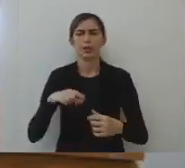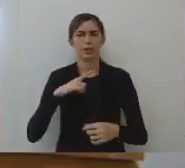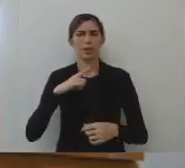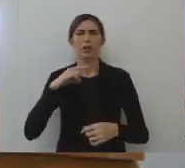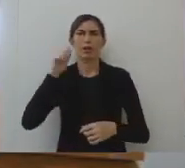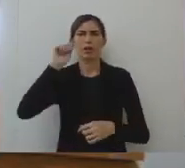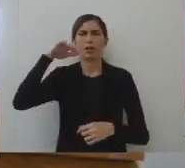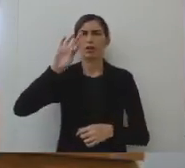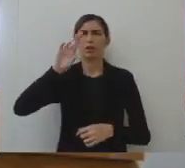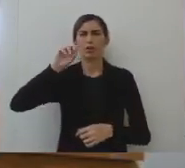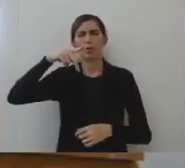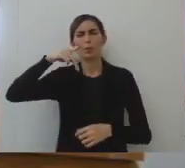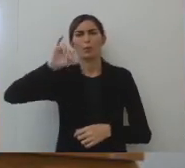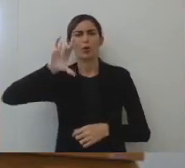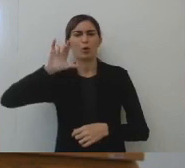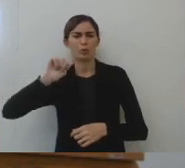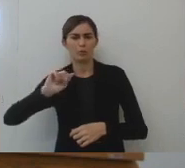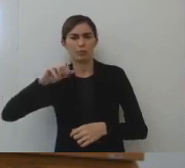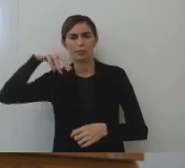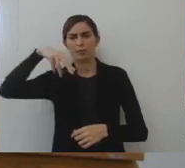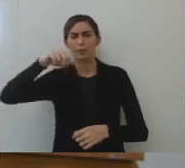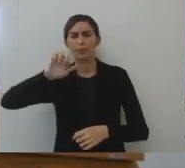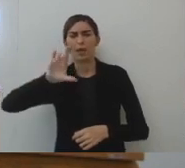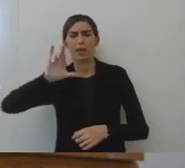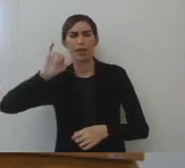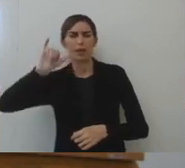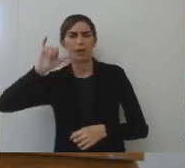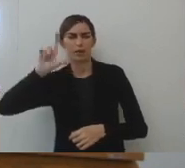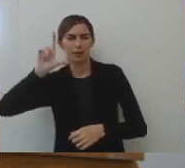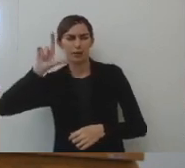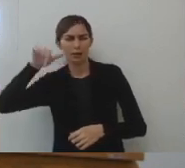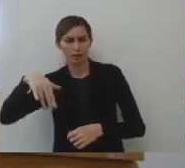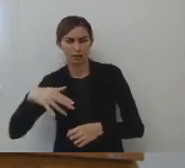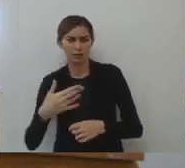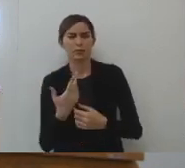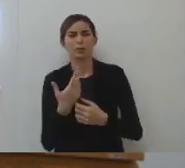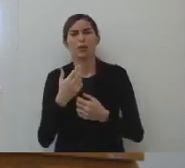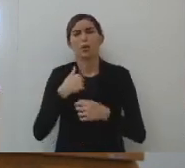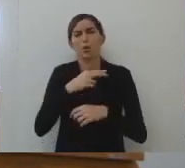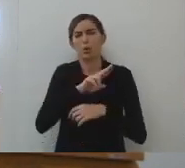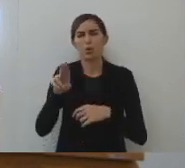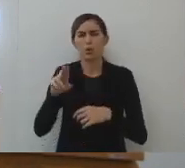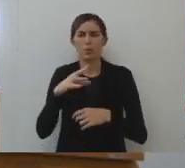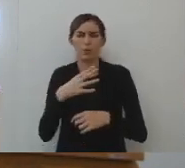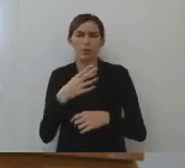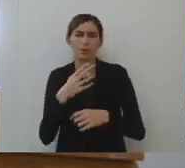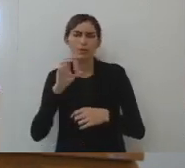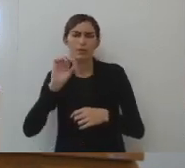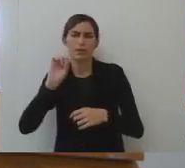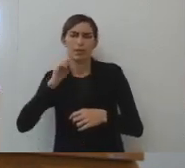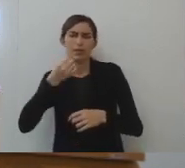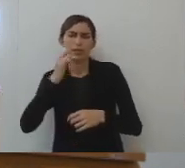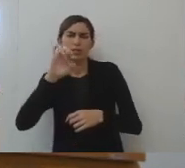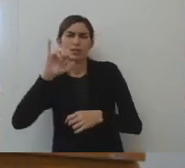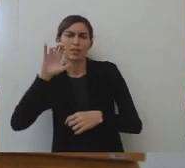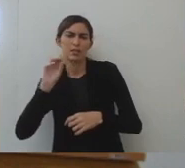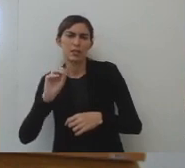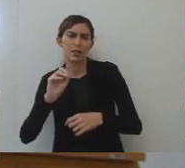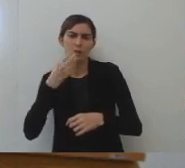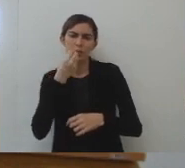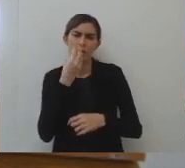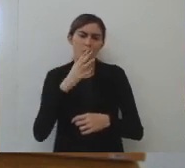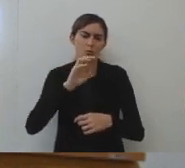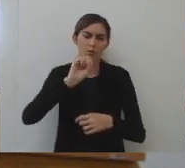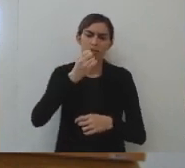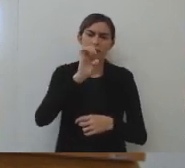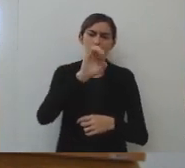antropóloga chamada Melanie Klein que ela traz um estudo muito interessante que ela chama de seio bom e seio mau. O que seria esse seio bom e esse seio